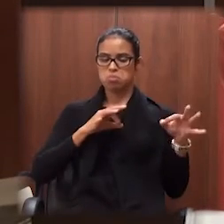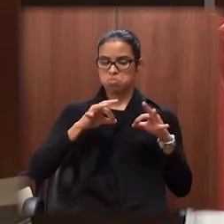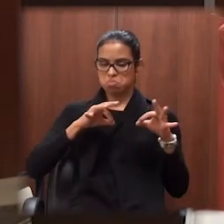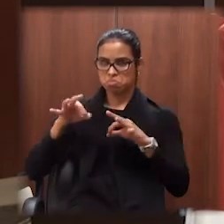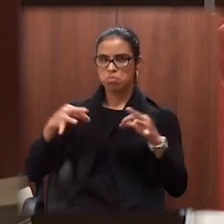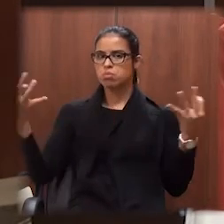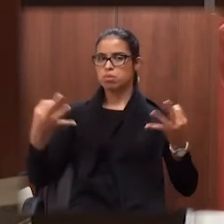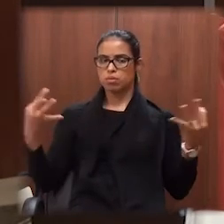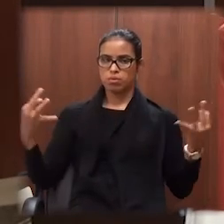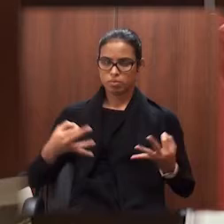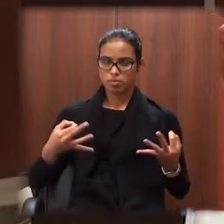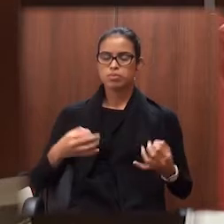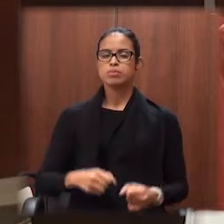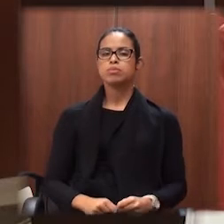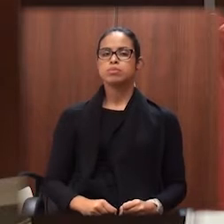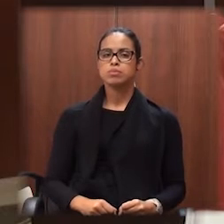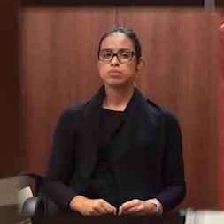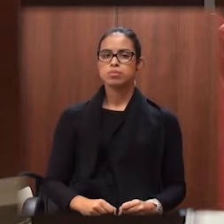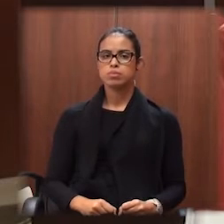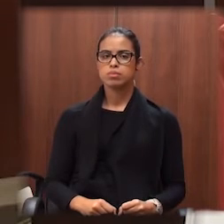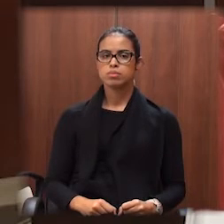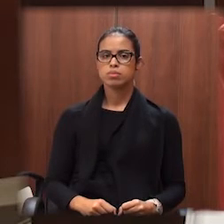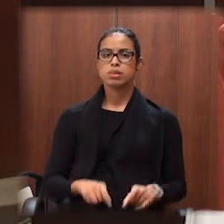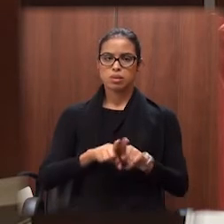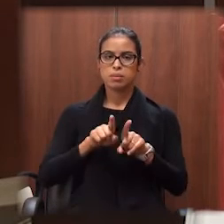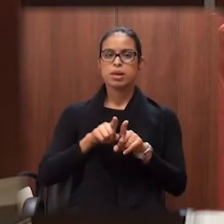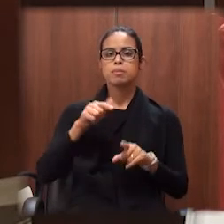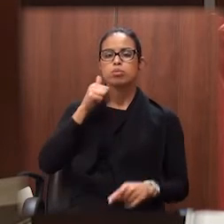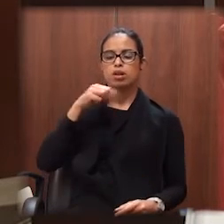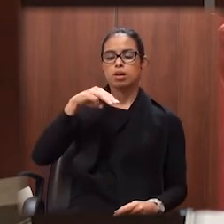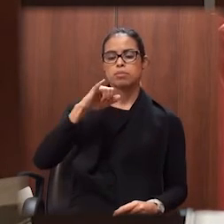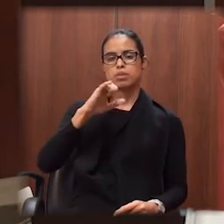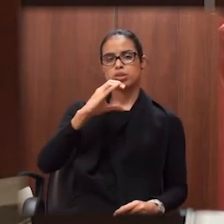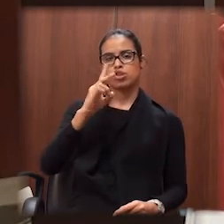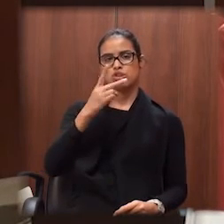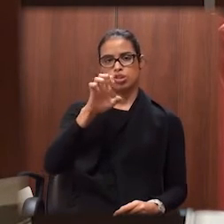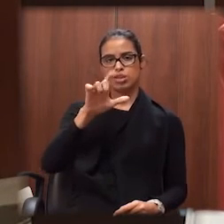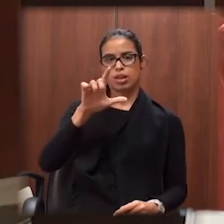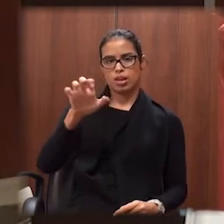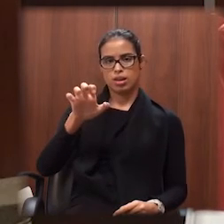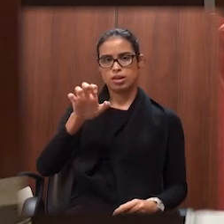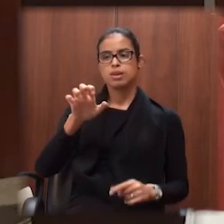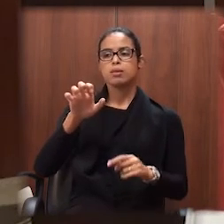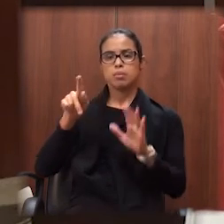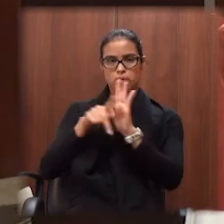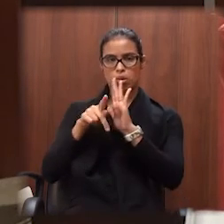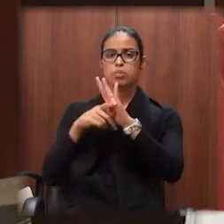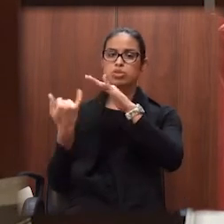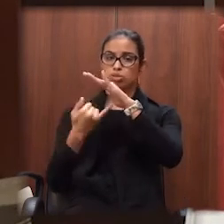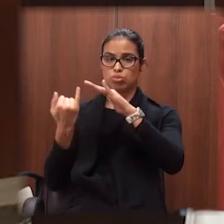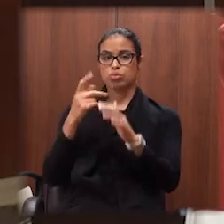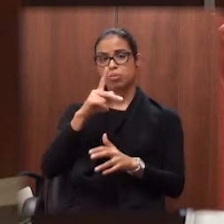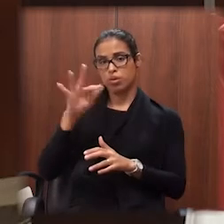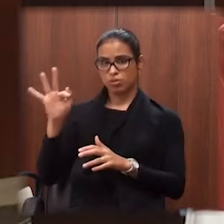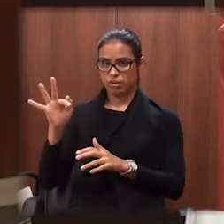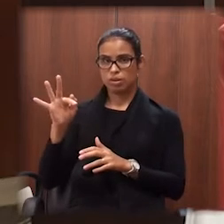feito pela Kelly e a Michele do Instituto Paulo Freire.